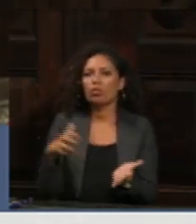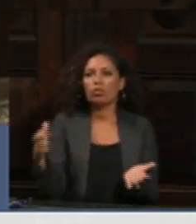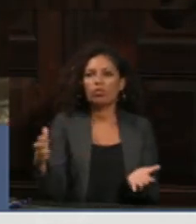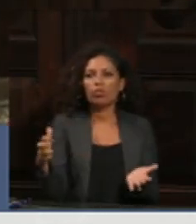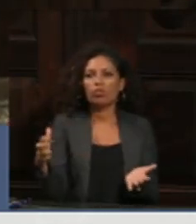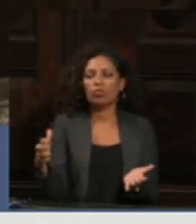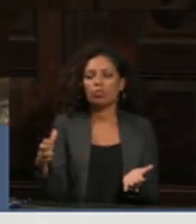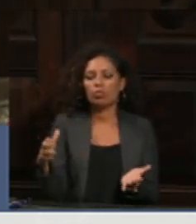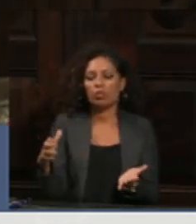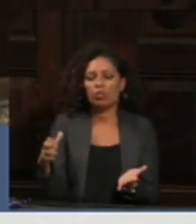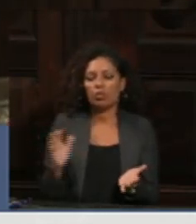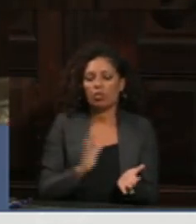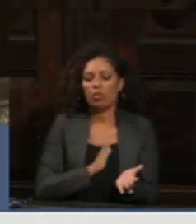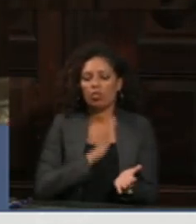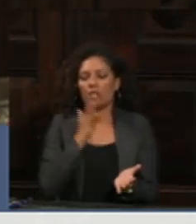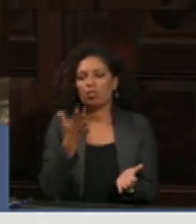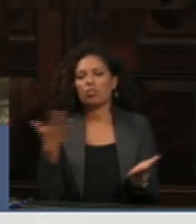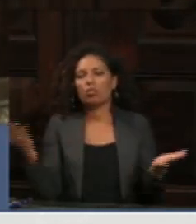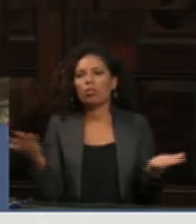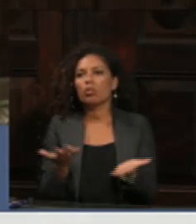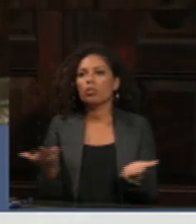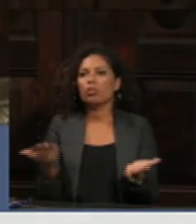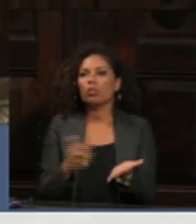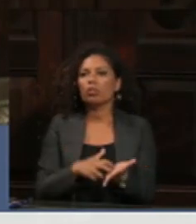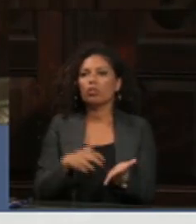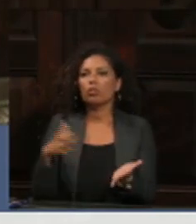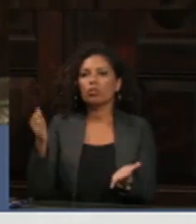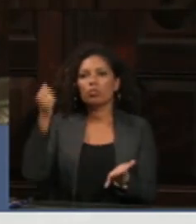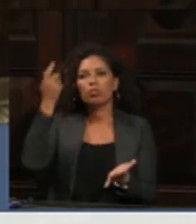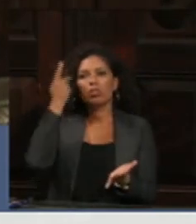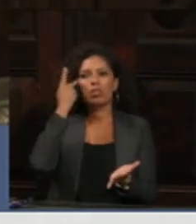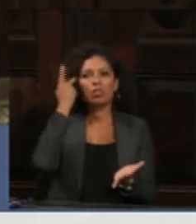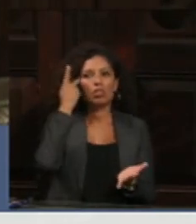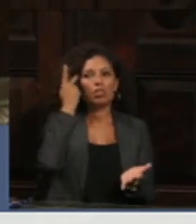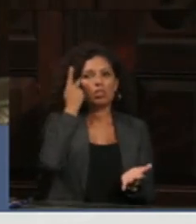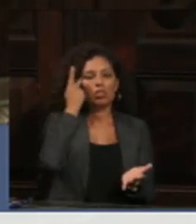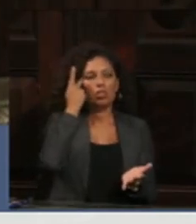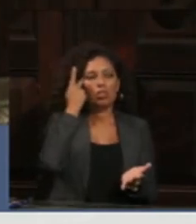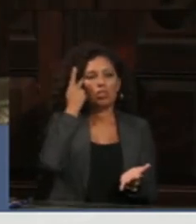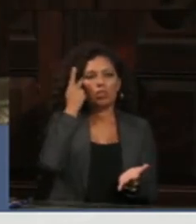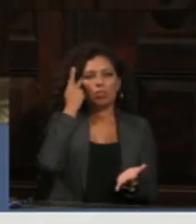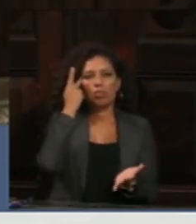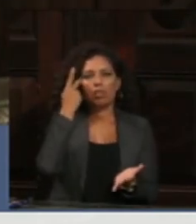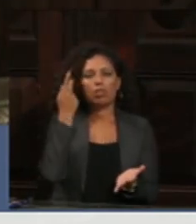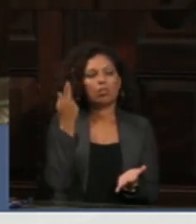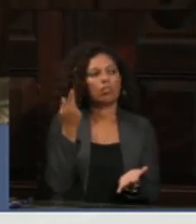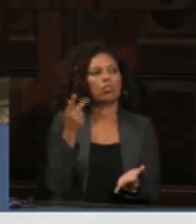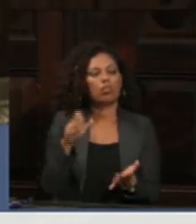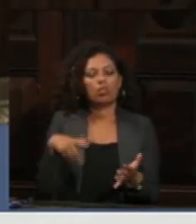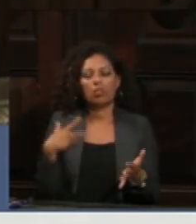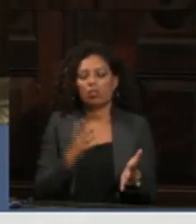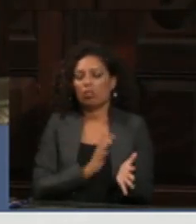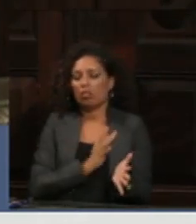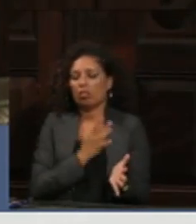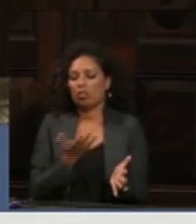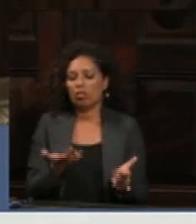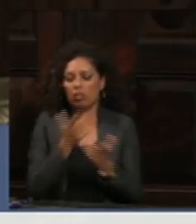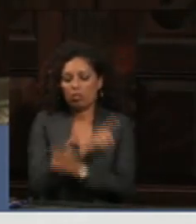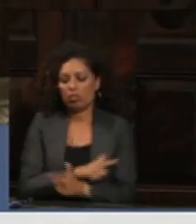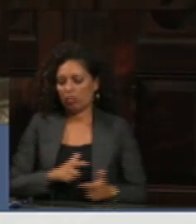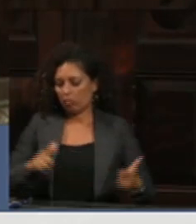da tragédia que aconteceu em Suzano, na Grande São Paulo, uma tragédia enorme